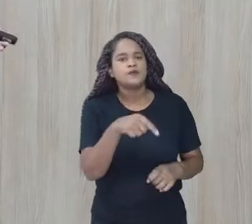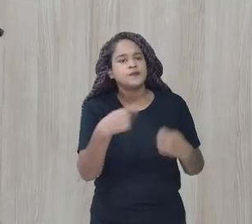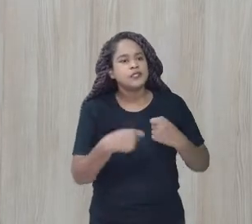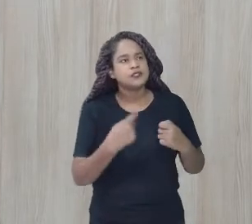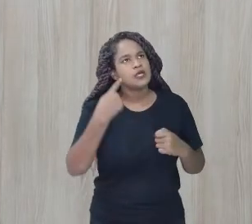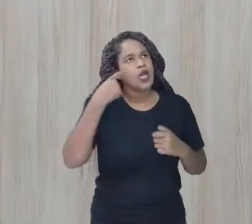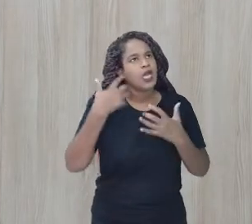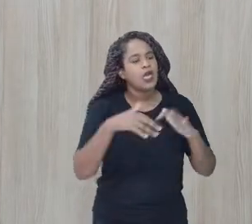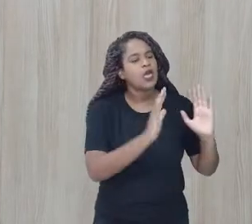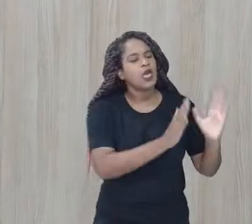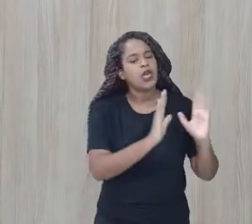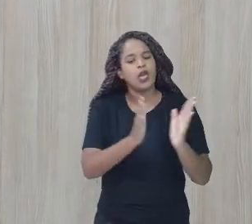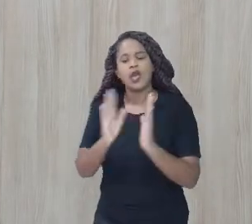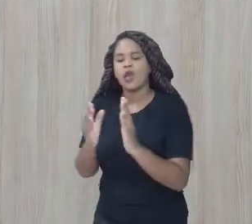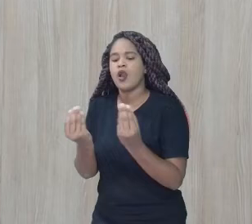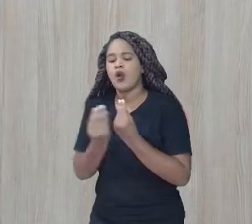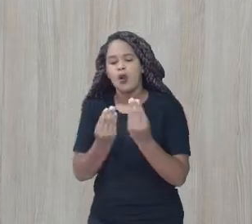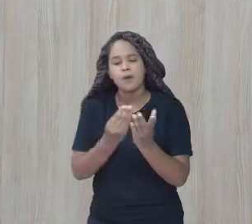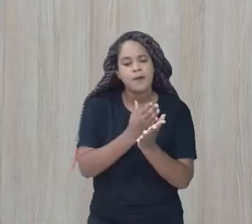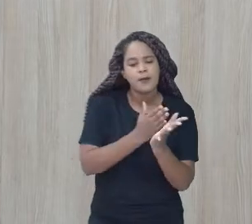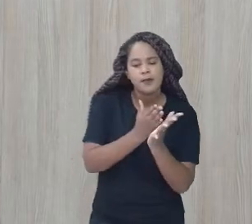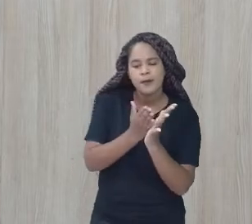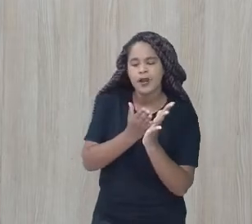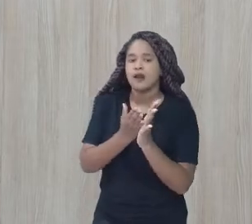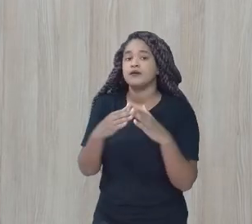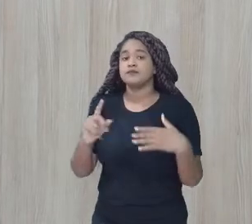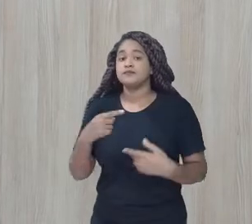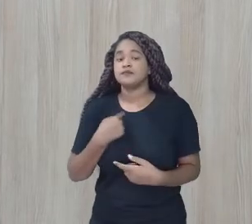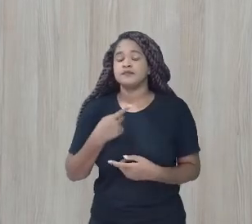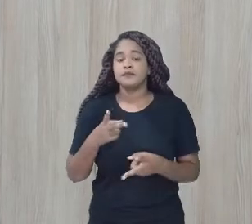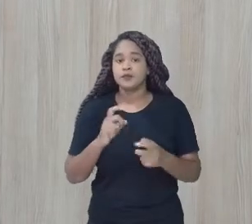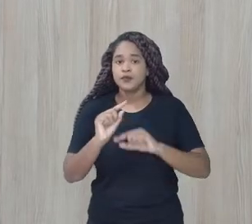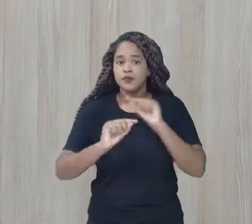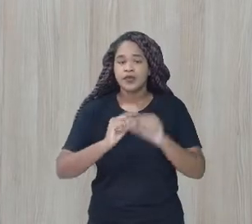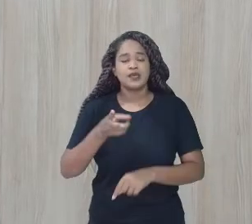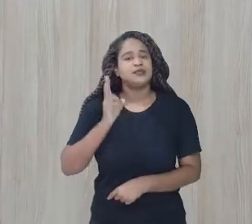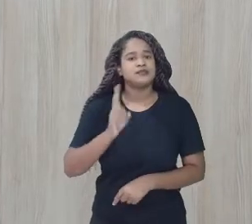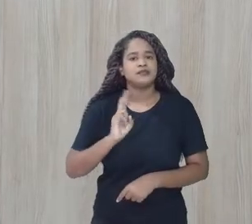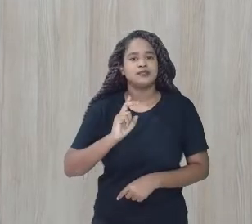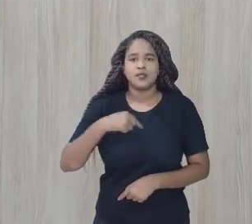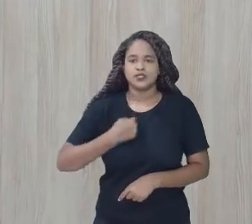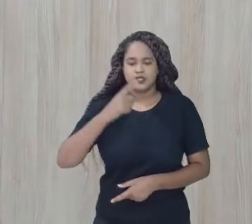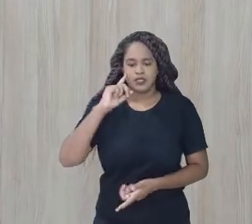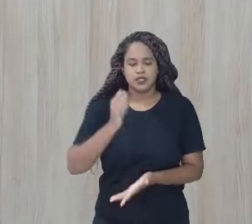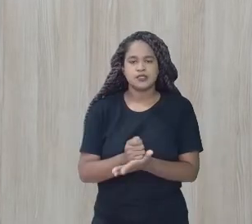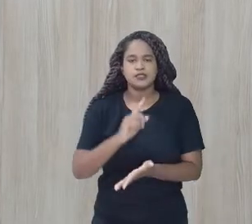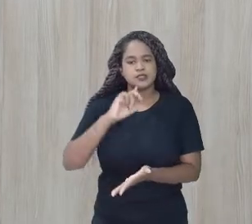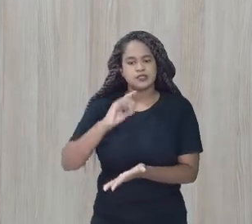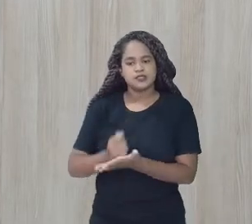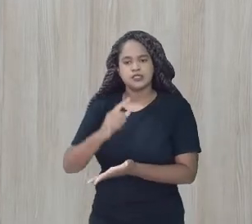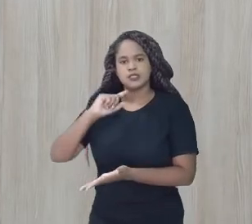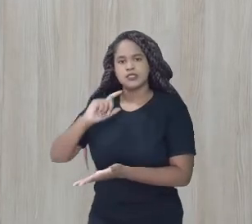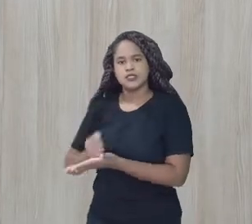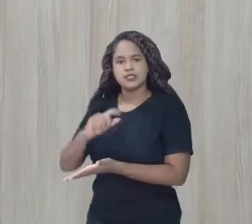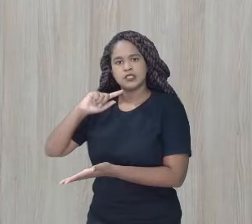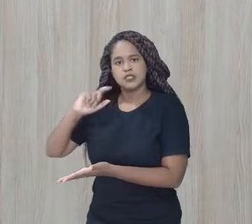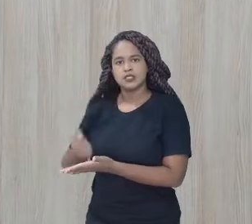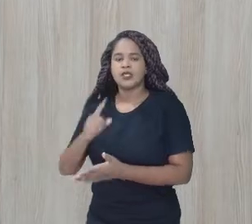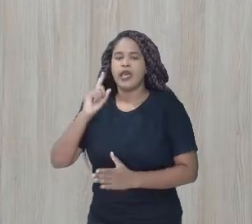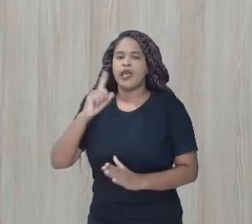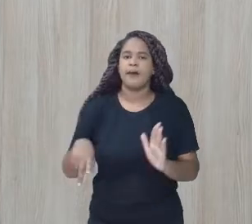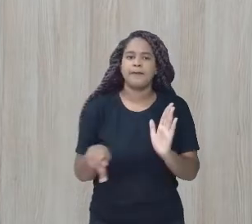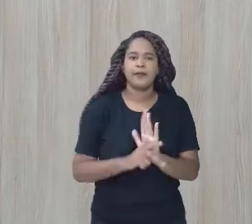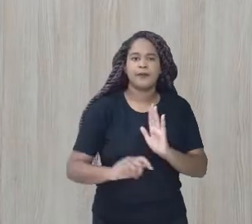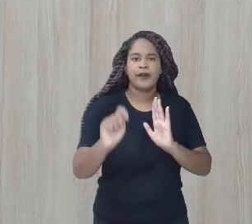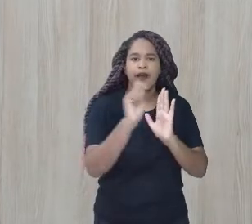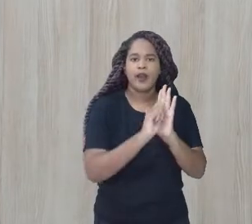outra situação. E aí a gente começa a perceber que é muito da nossa decisão, né? O algoritmo traz essa noção. Como a gente está falando